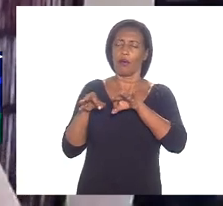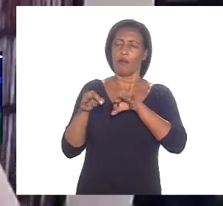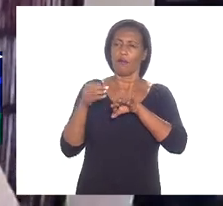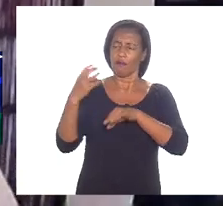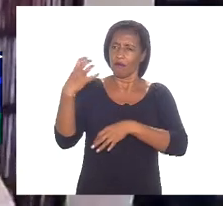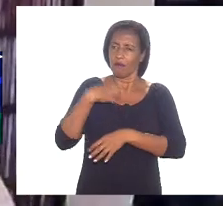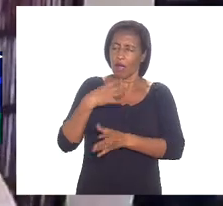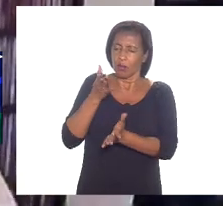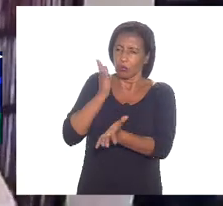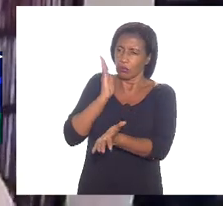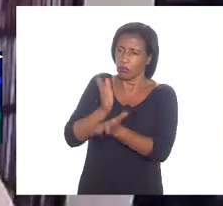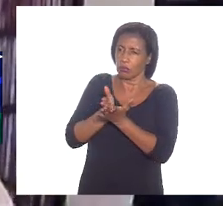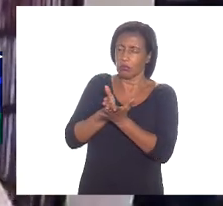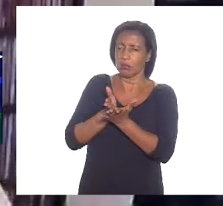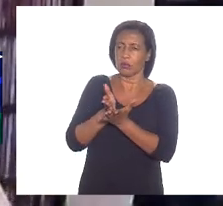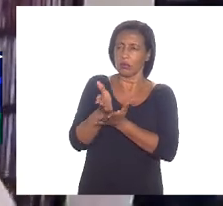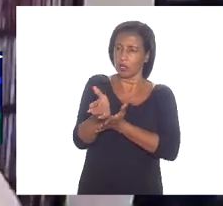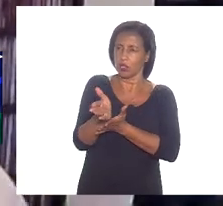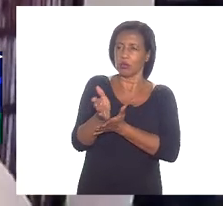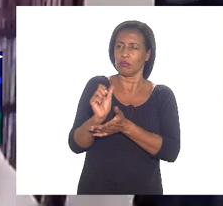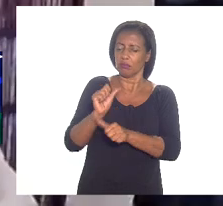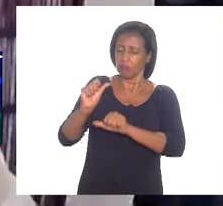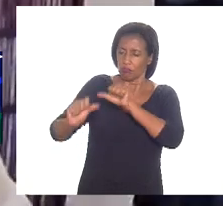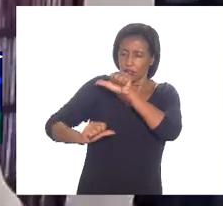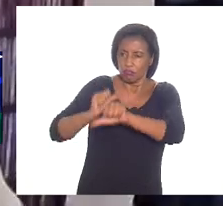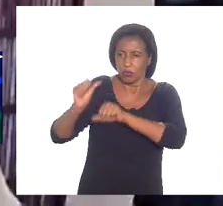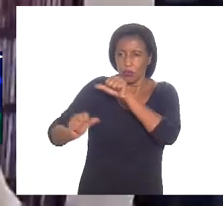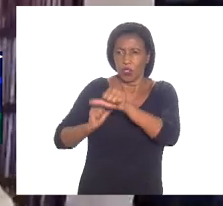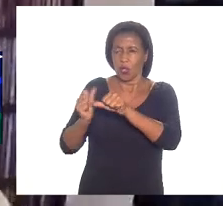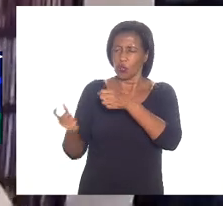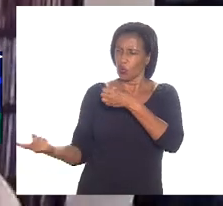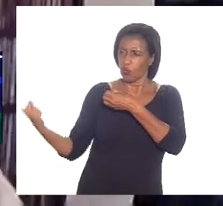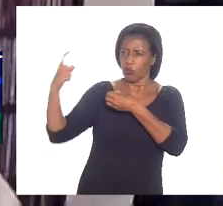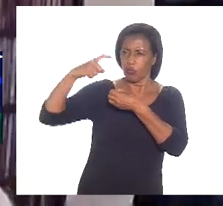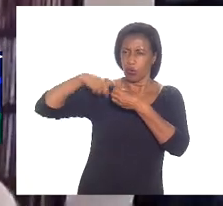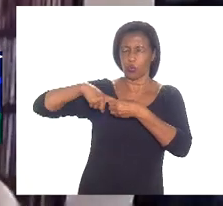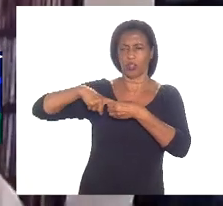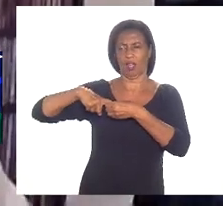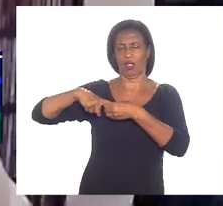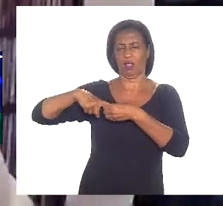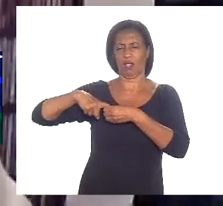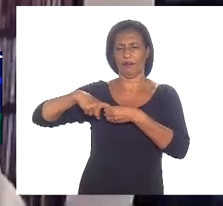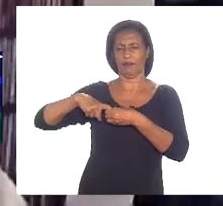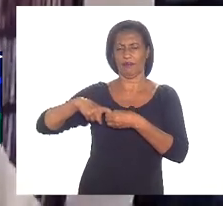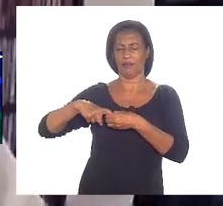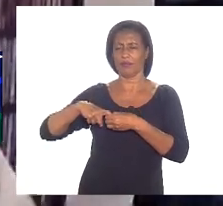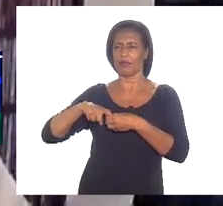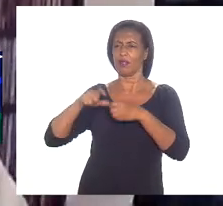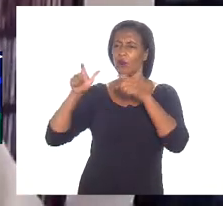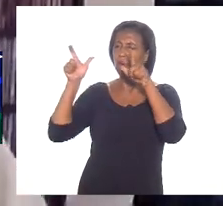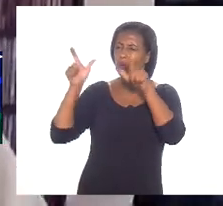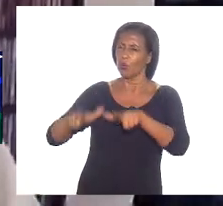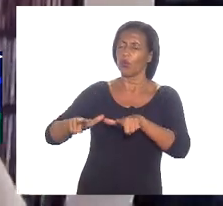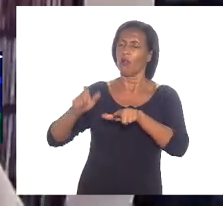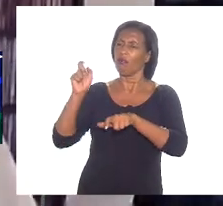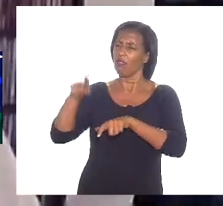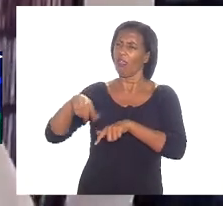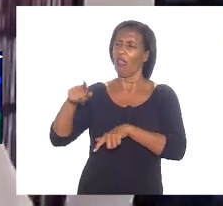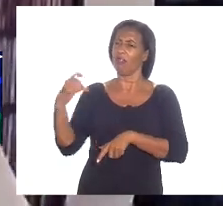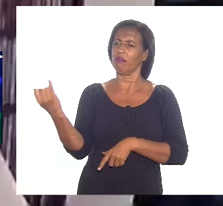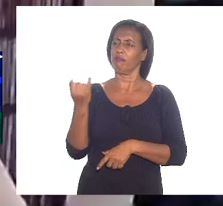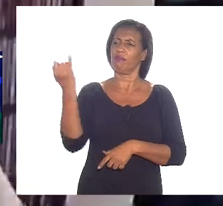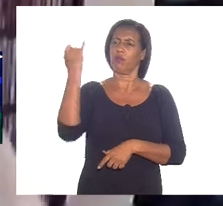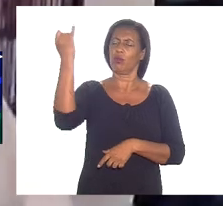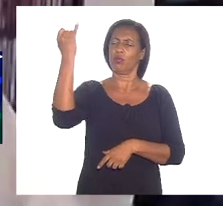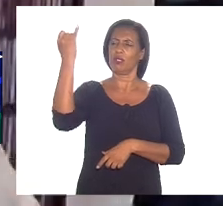sentido de sentar restaurar de tentar fazer voltar aquilo que realmente é importante para